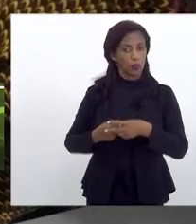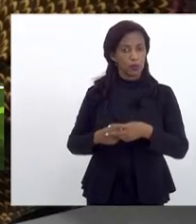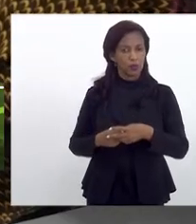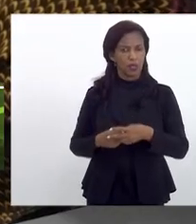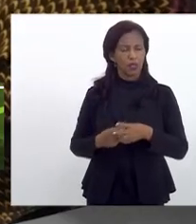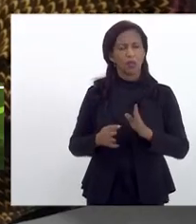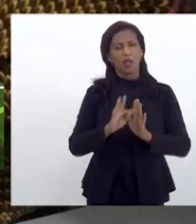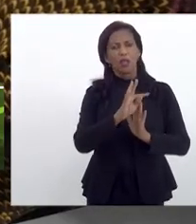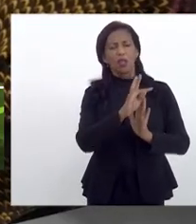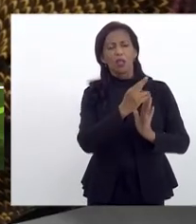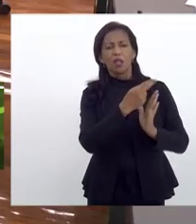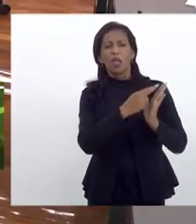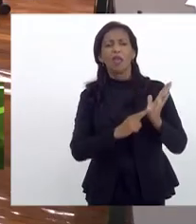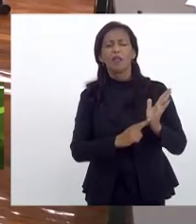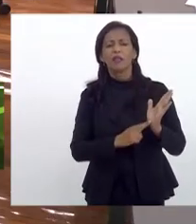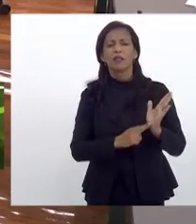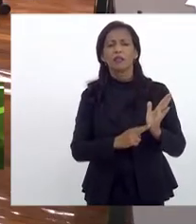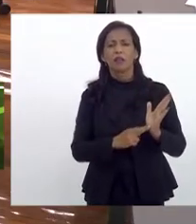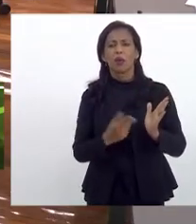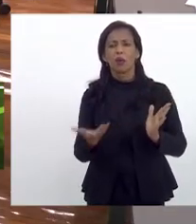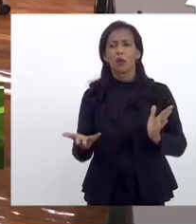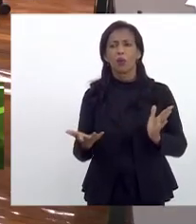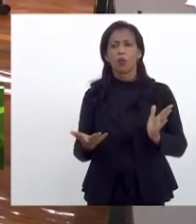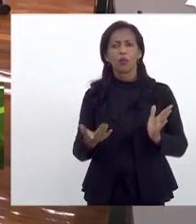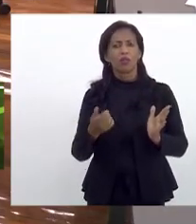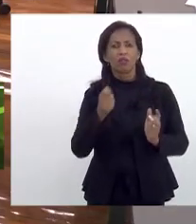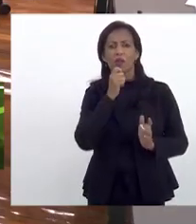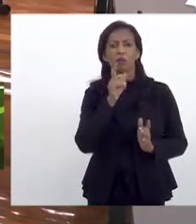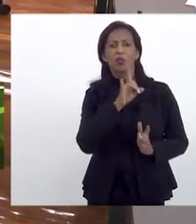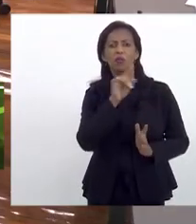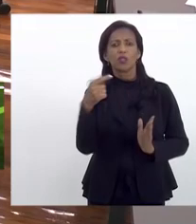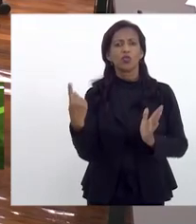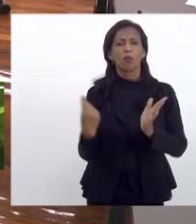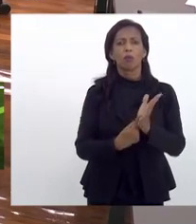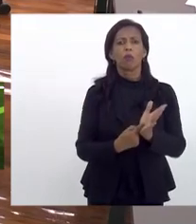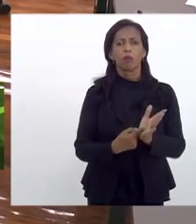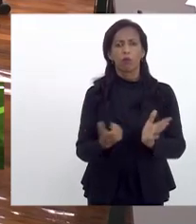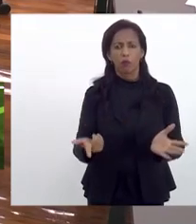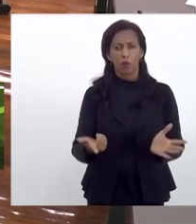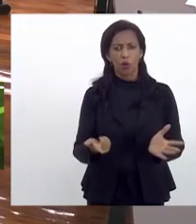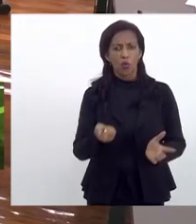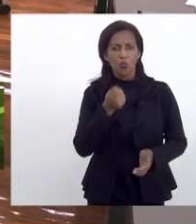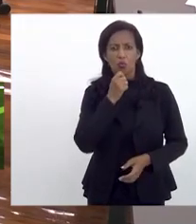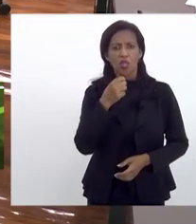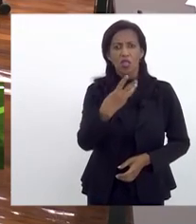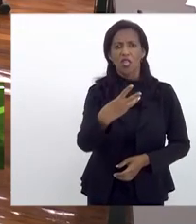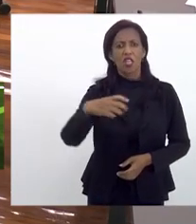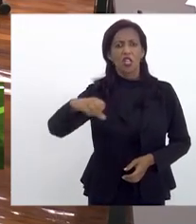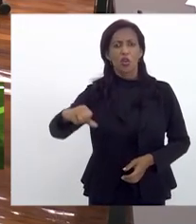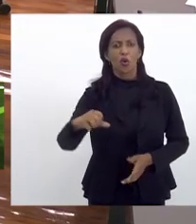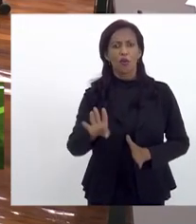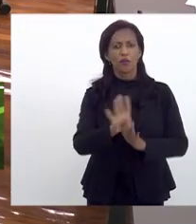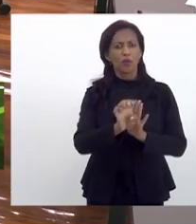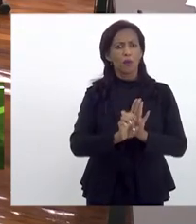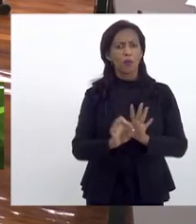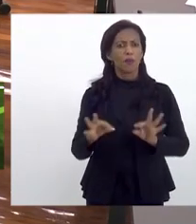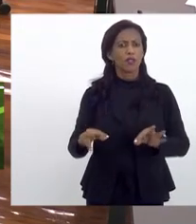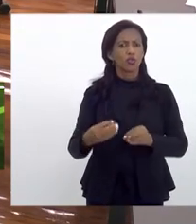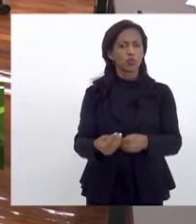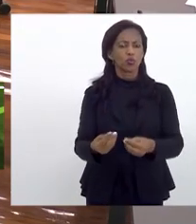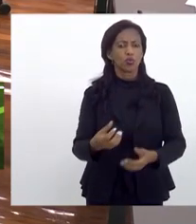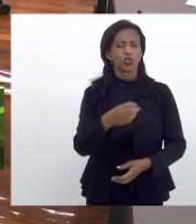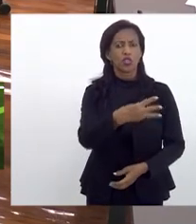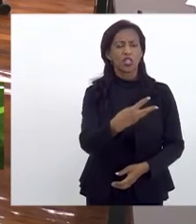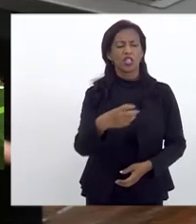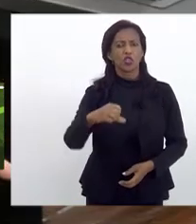ano nenhum A redação É quanto durar O regime de recuperação fiscal Não ficou nem 3 Nem 9 Tem uma emenda de tudo Tinha 3